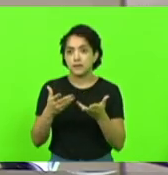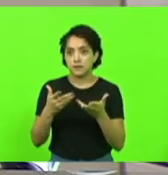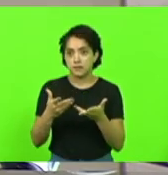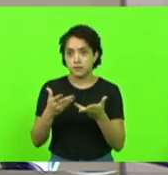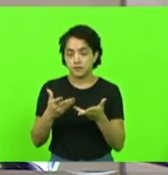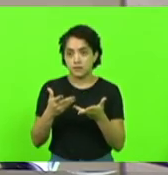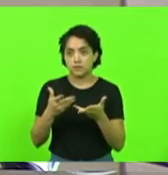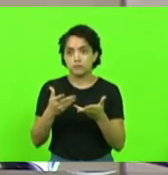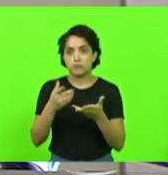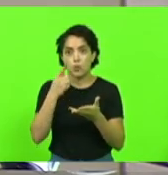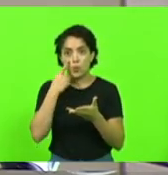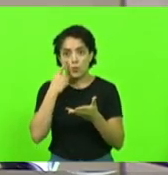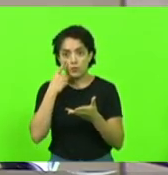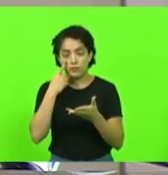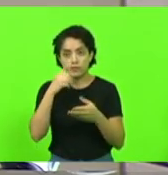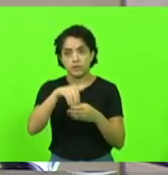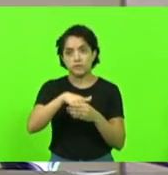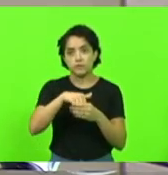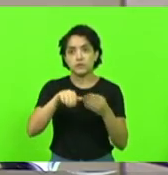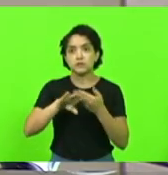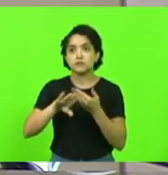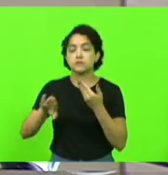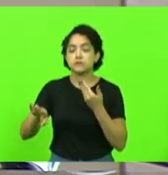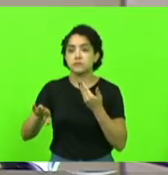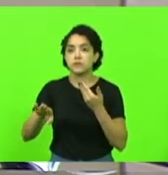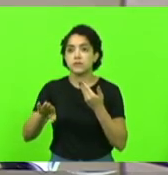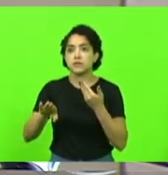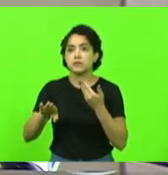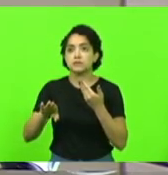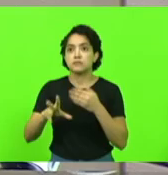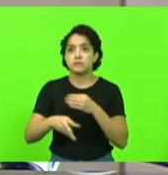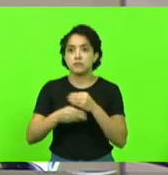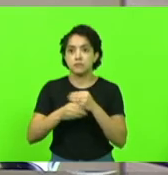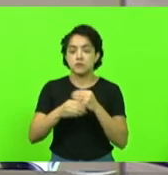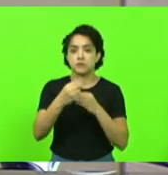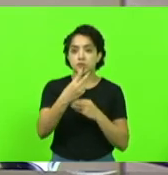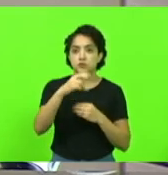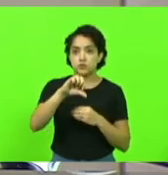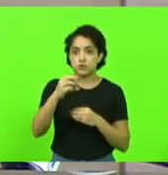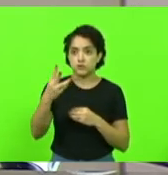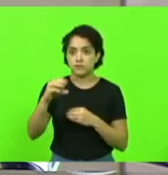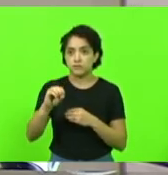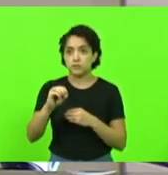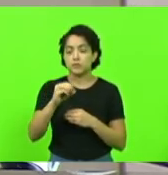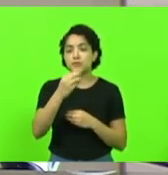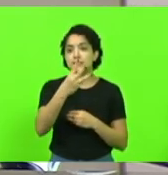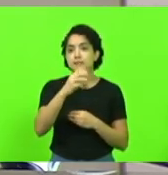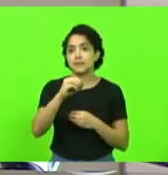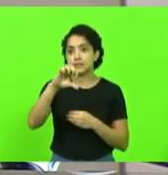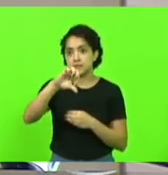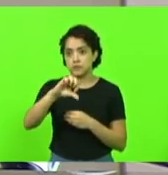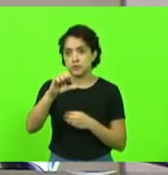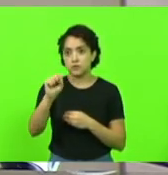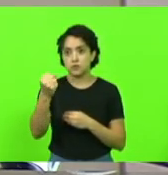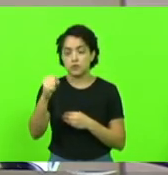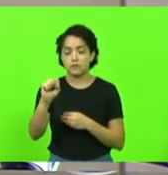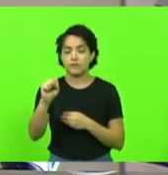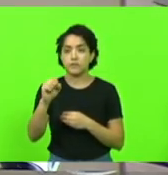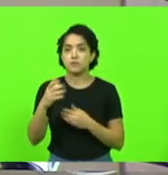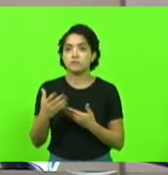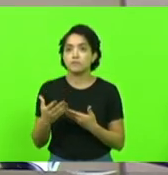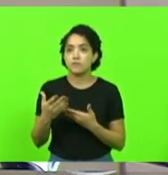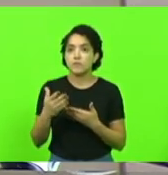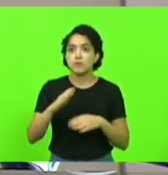confira a votação em separado da emenda constante às folhas 29 e 30 do PL 309.8/2020, de autoria do